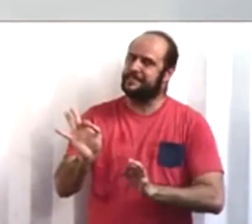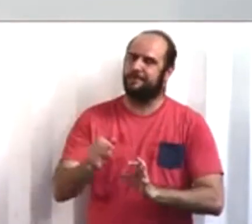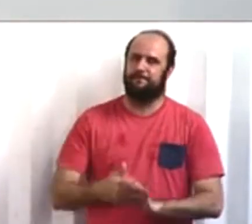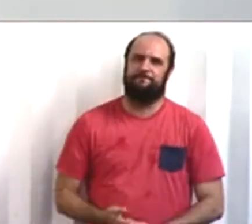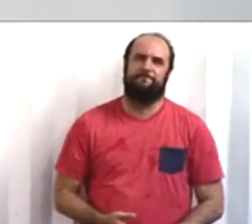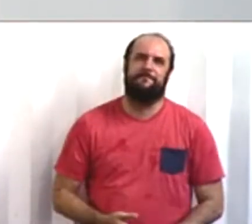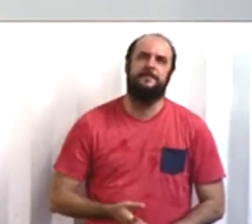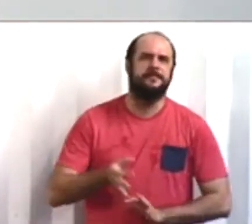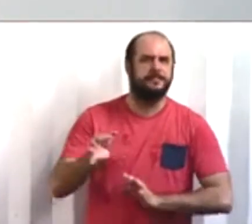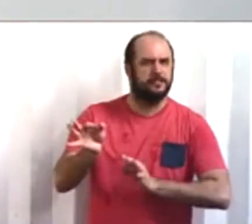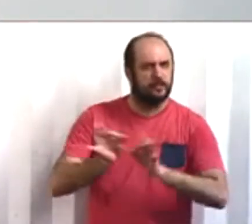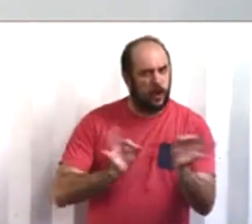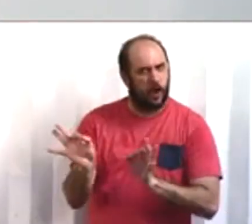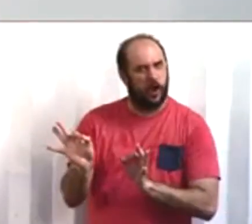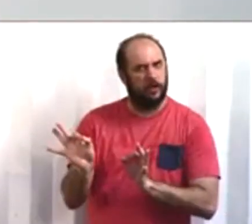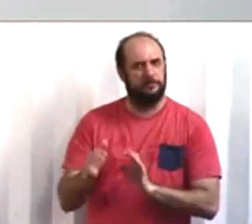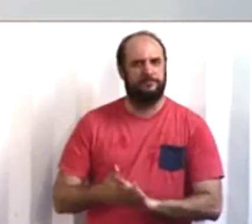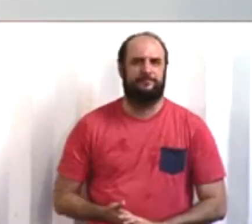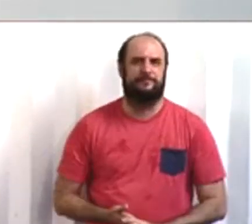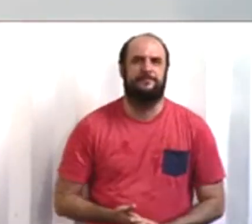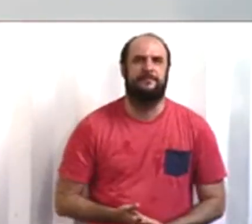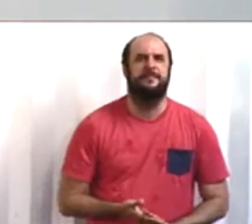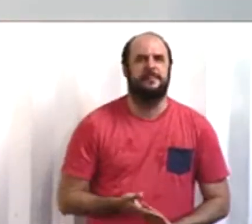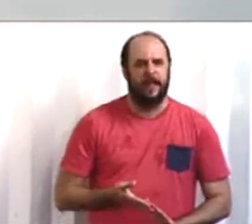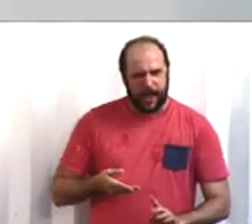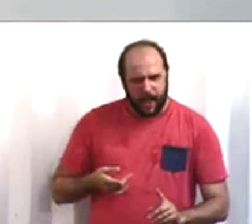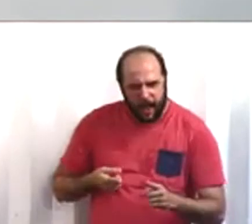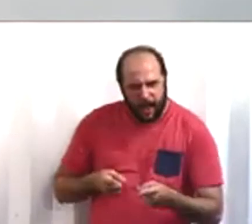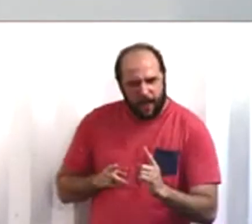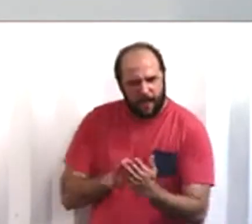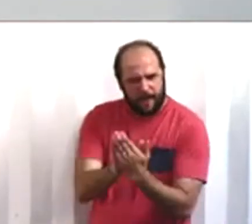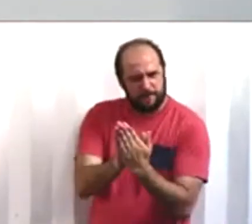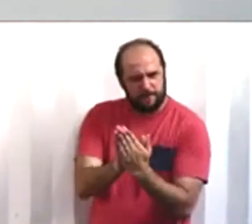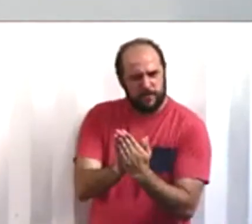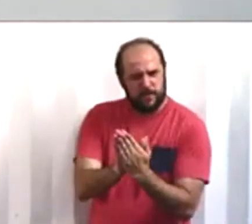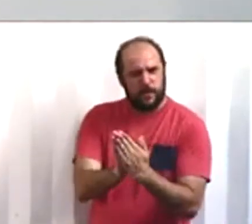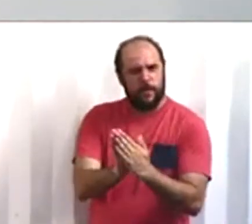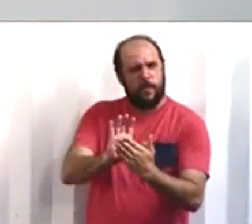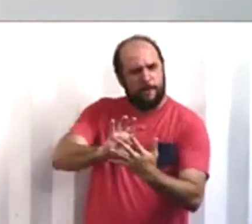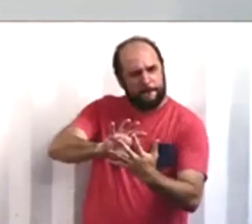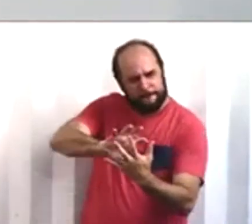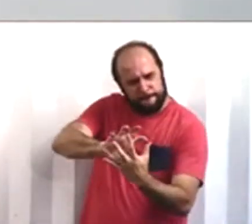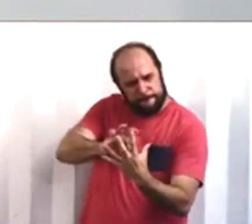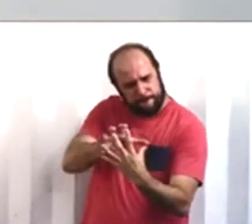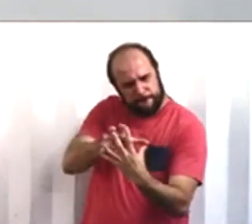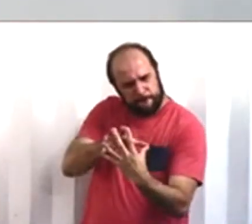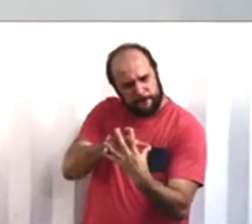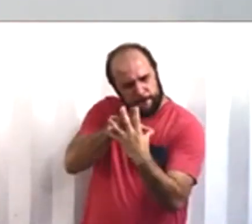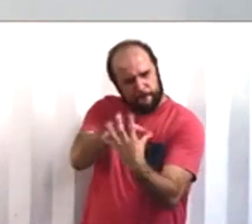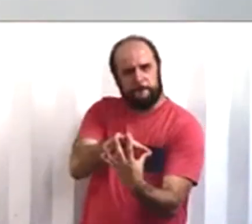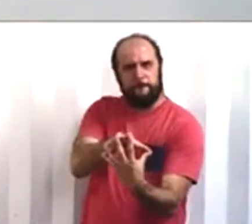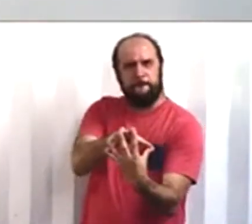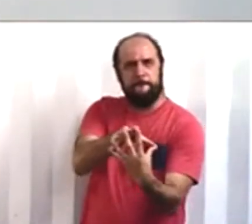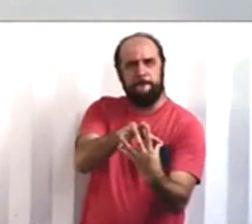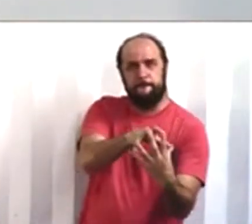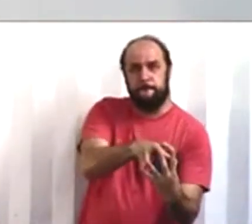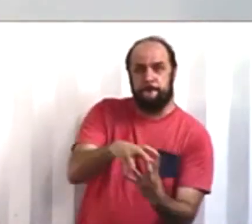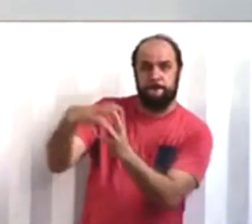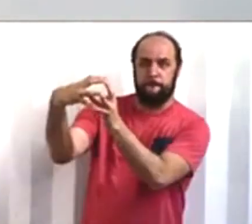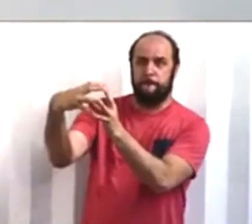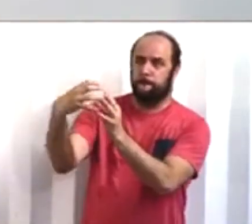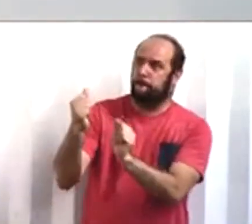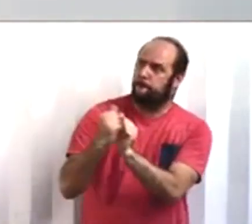uma ameaça de correção, uma ameaça de ajuste, uma ameaça que traz-nos para perto de Deus, porque